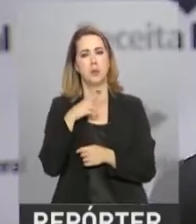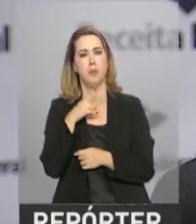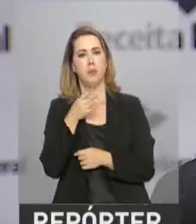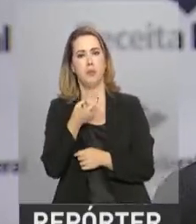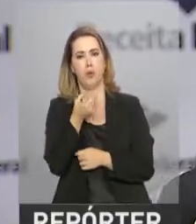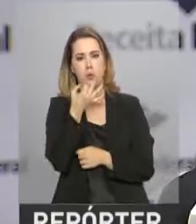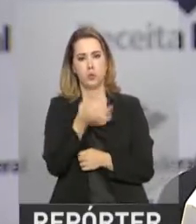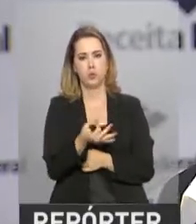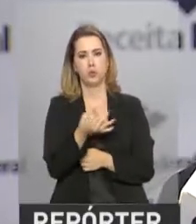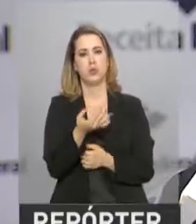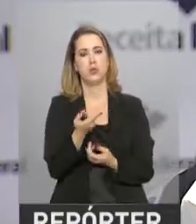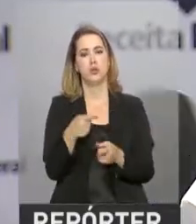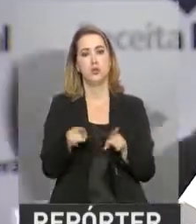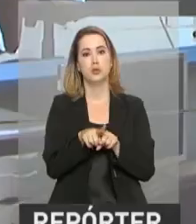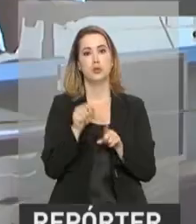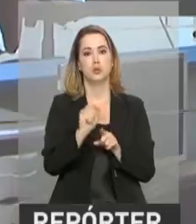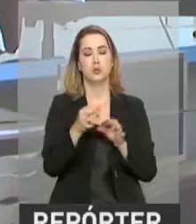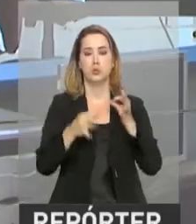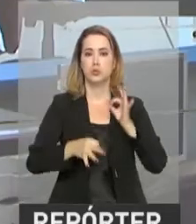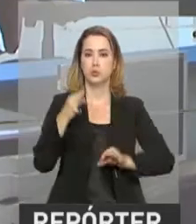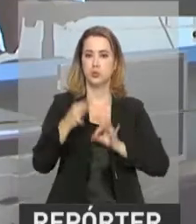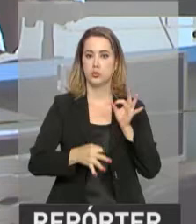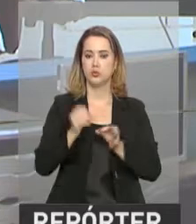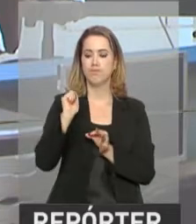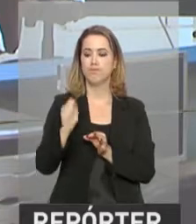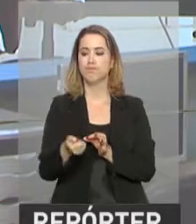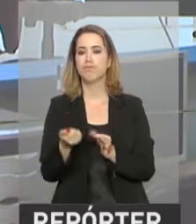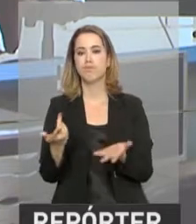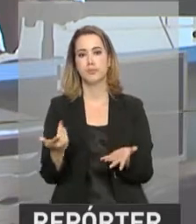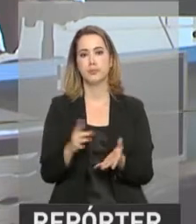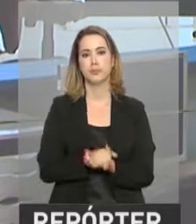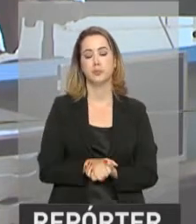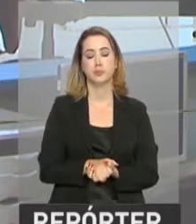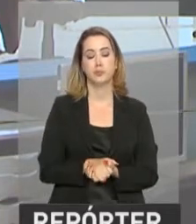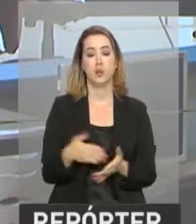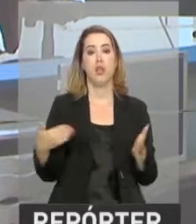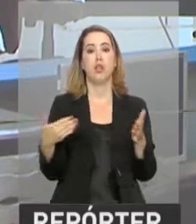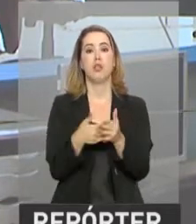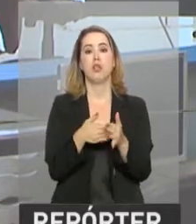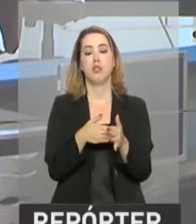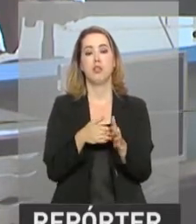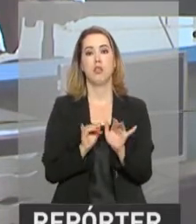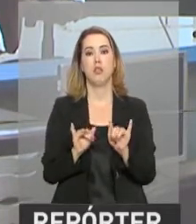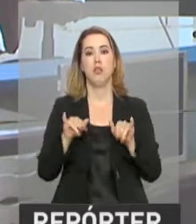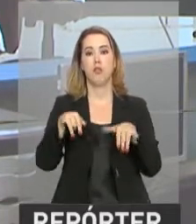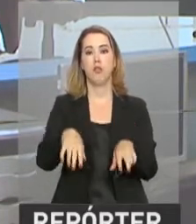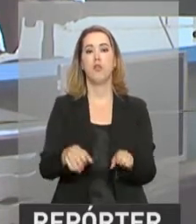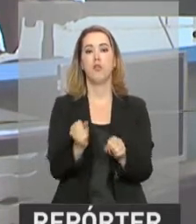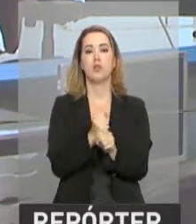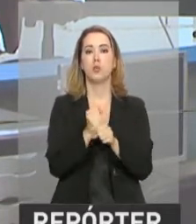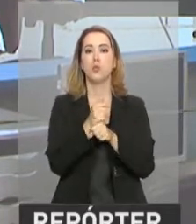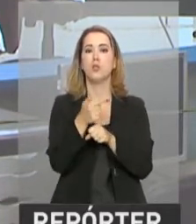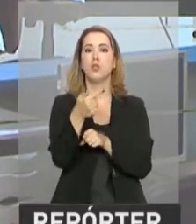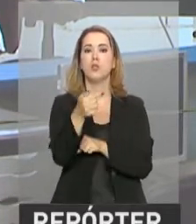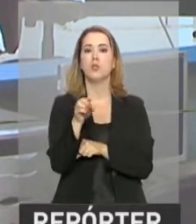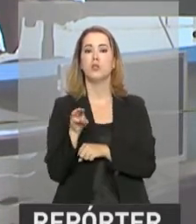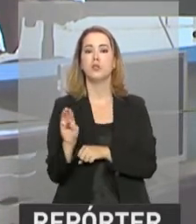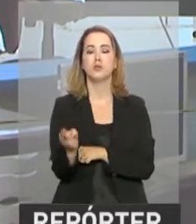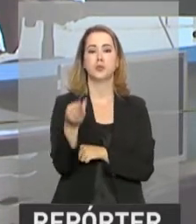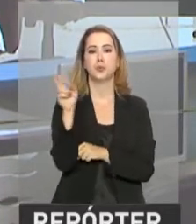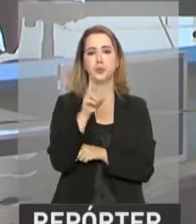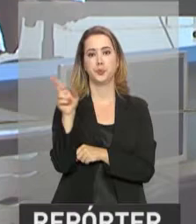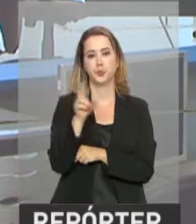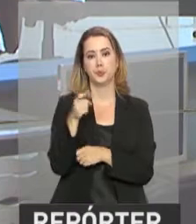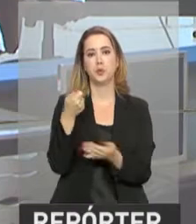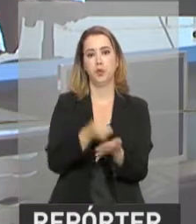algum intuito de fraude e tudo mais. Até o fim do ano, 7 milhões de reais devem ser gastos com decisões